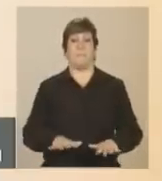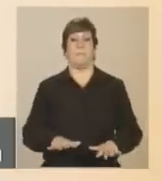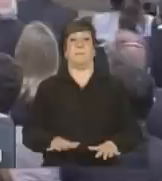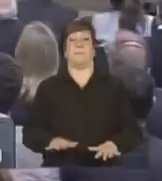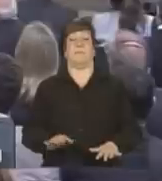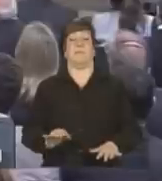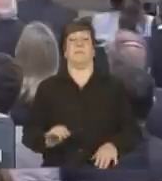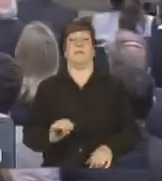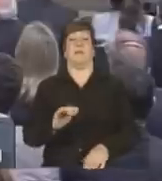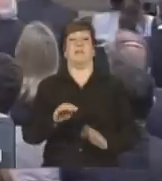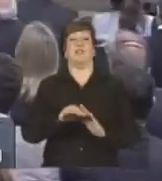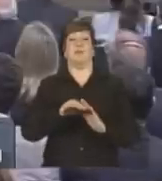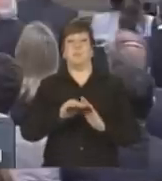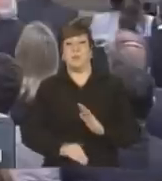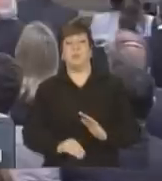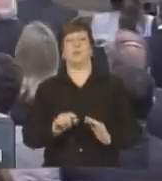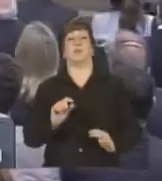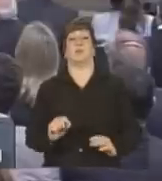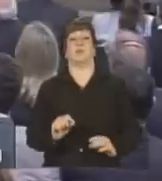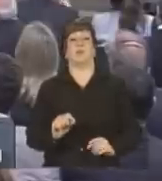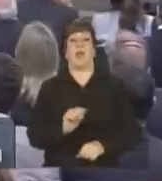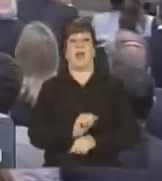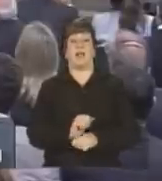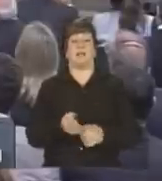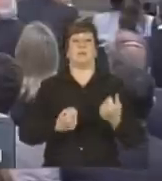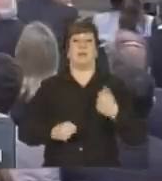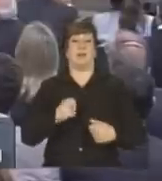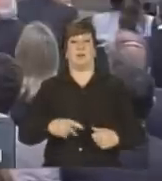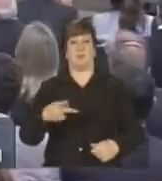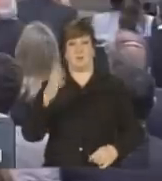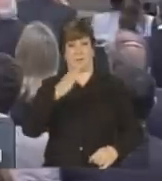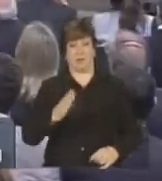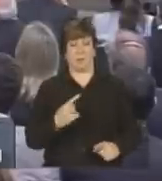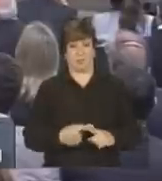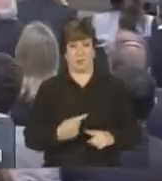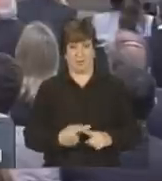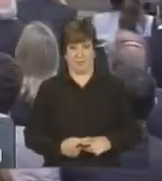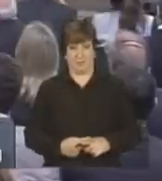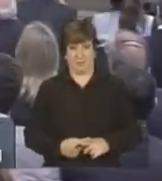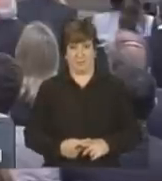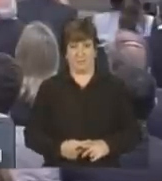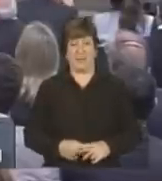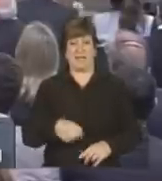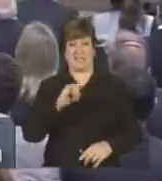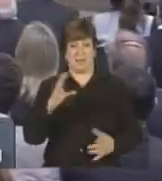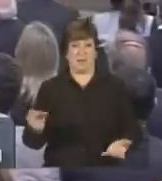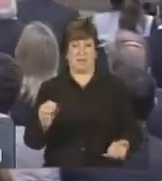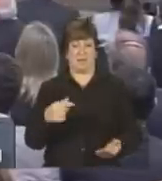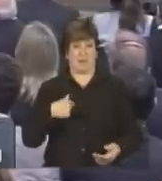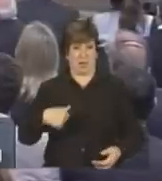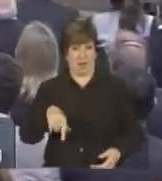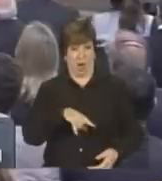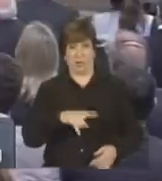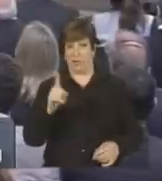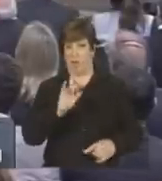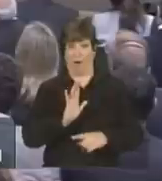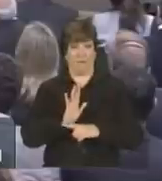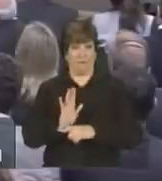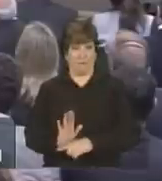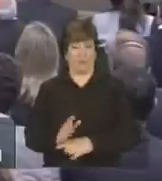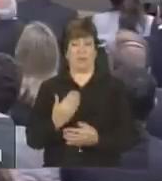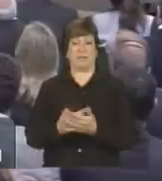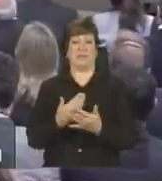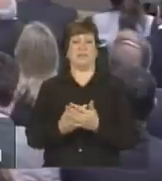expectativas do Brasil. Se você opõe um ensino básico ao ensino universitário, além de ser